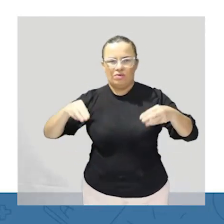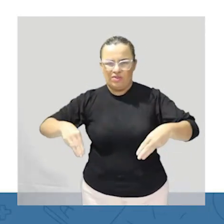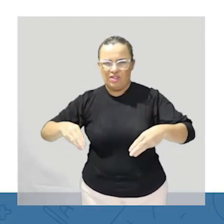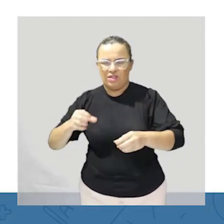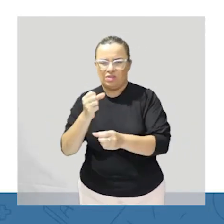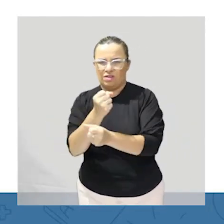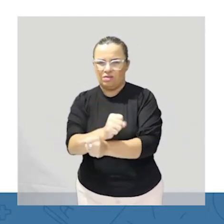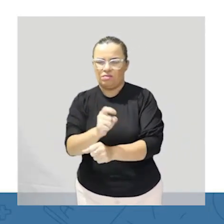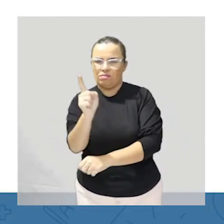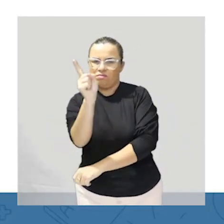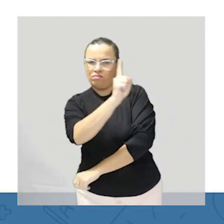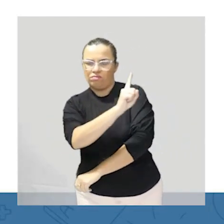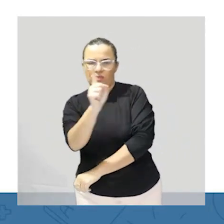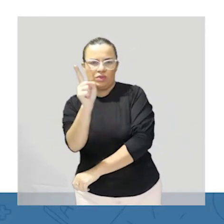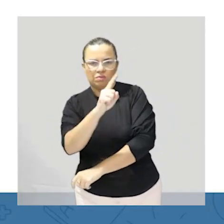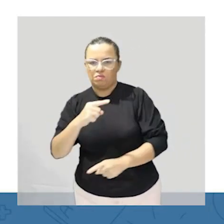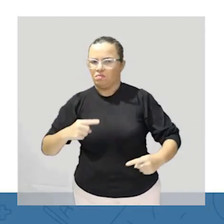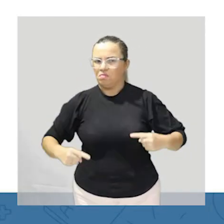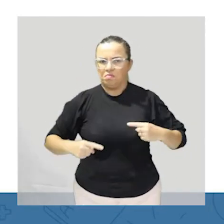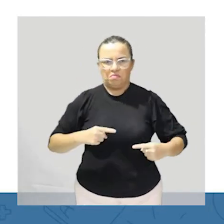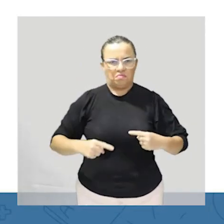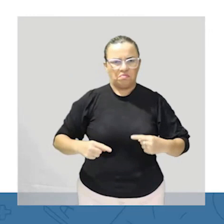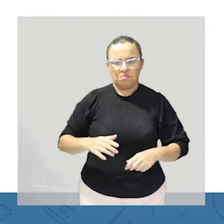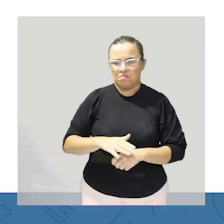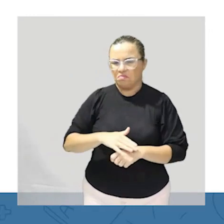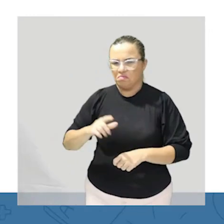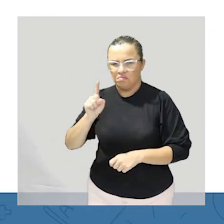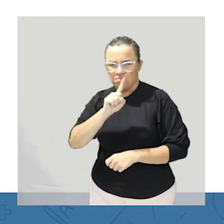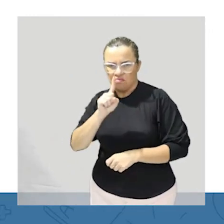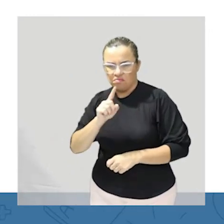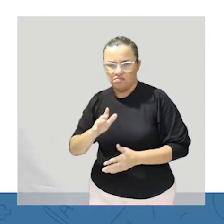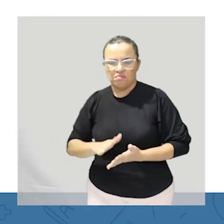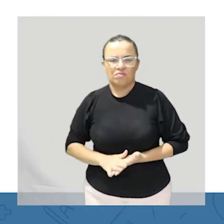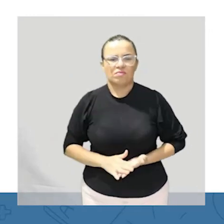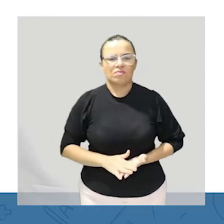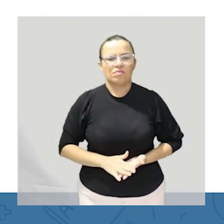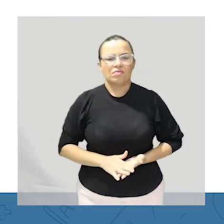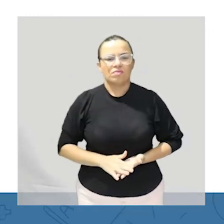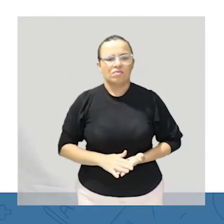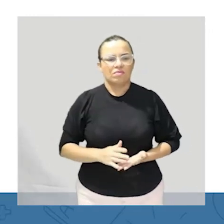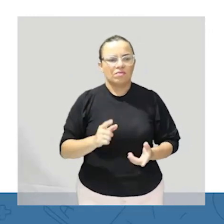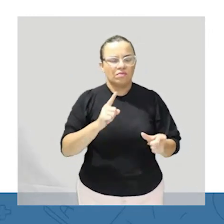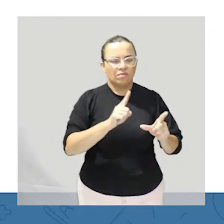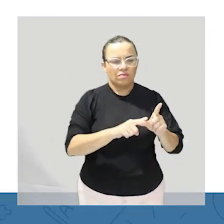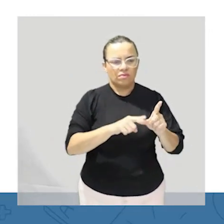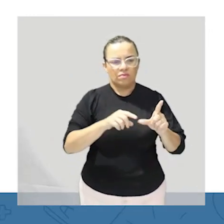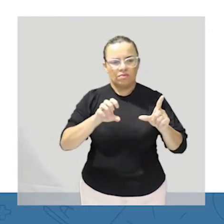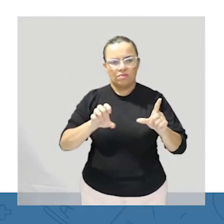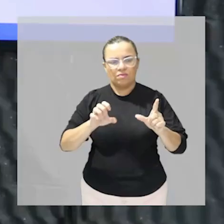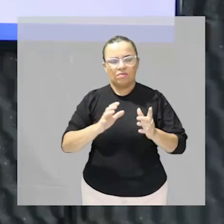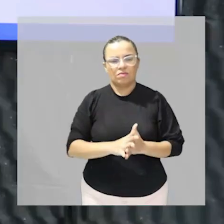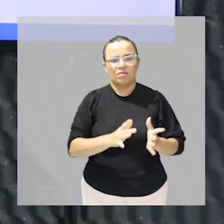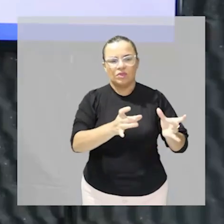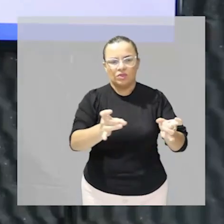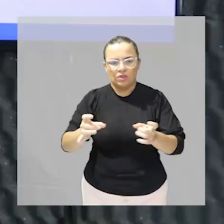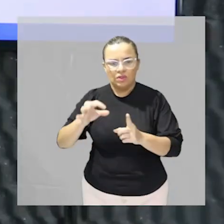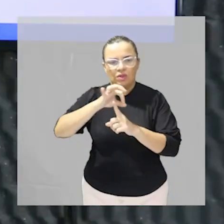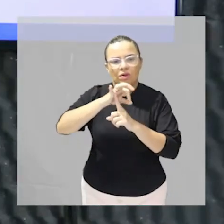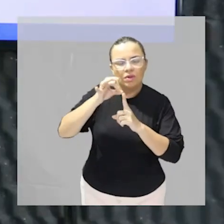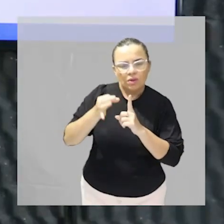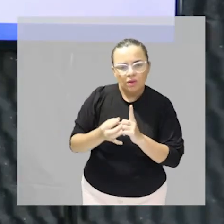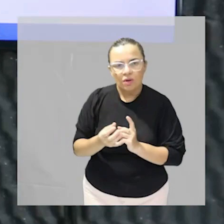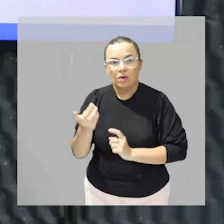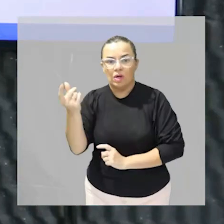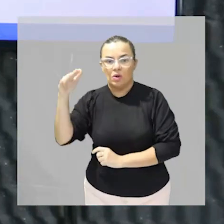escravidão. Tá? Repare que eles não falam do fim da escravidão. Então, a resposta, a letra E. A venda de trigo